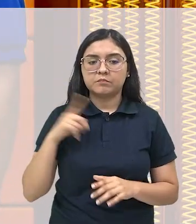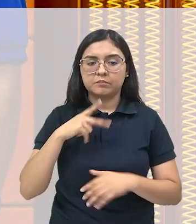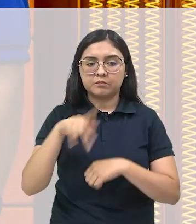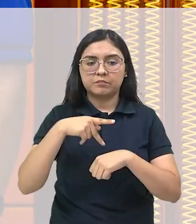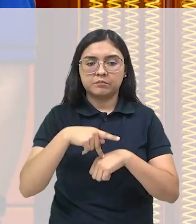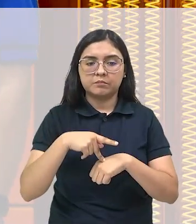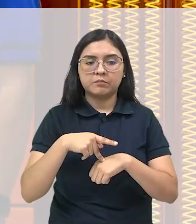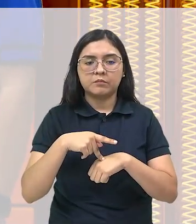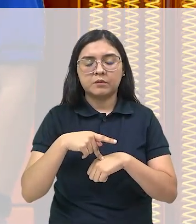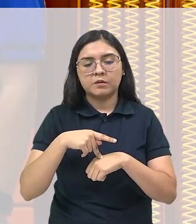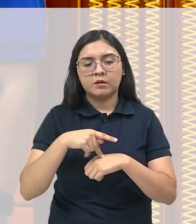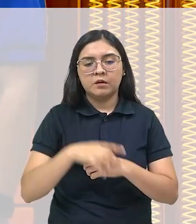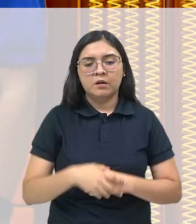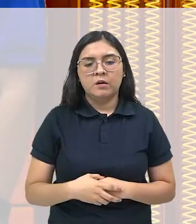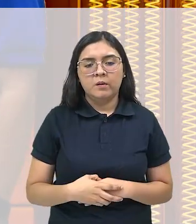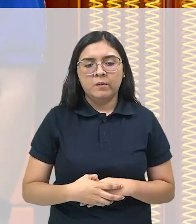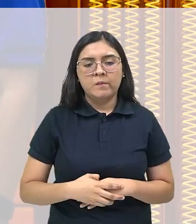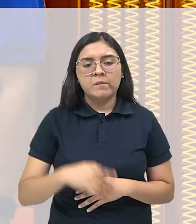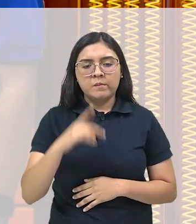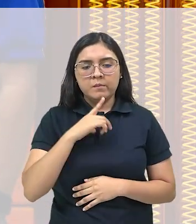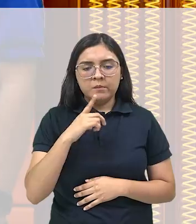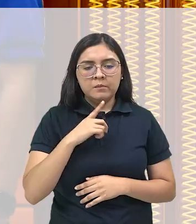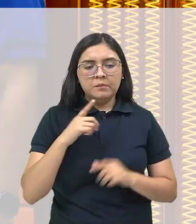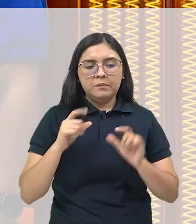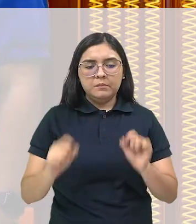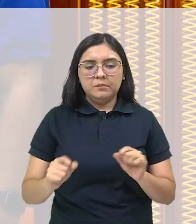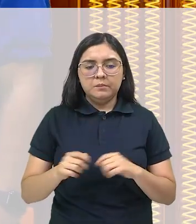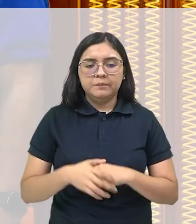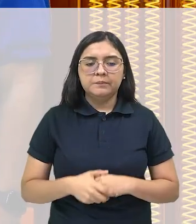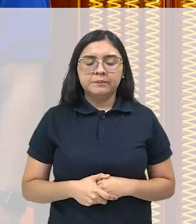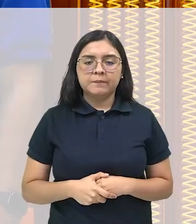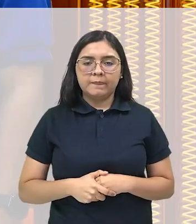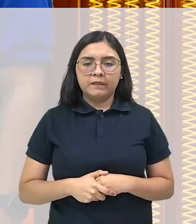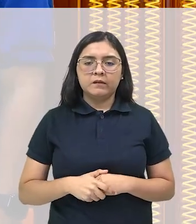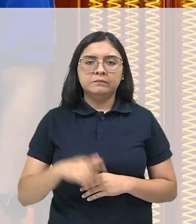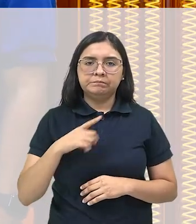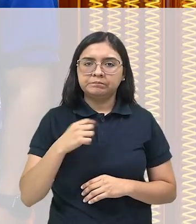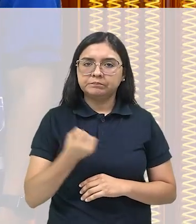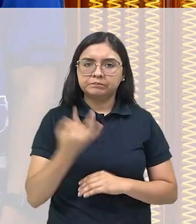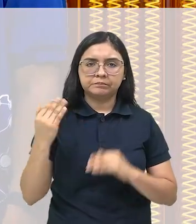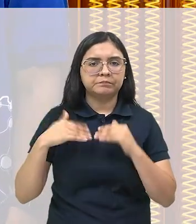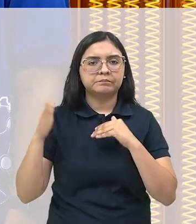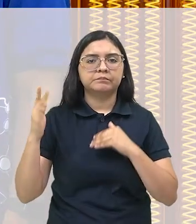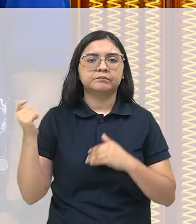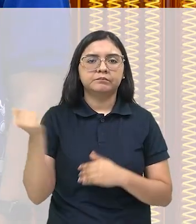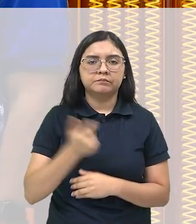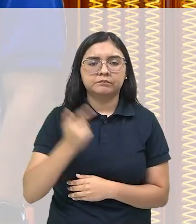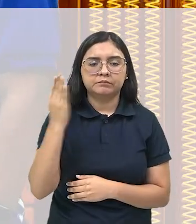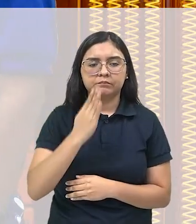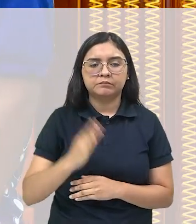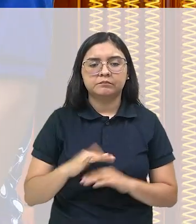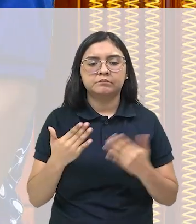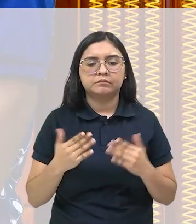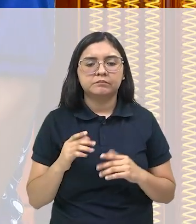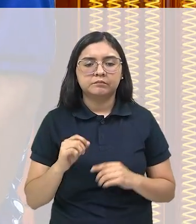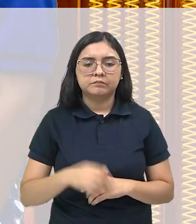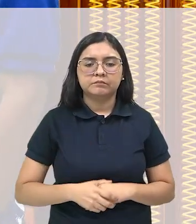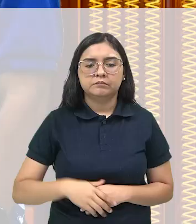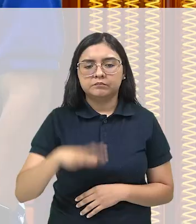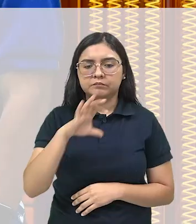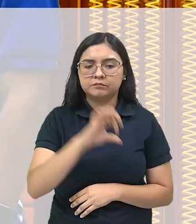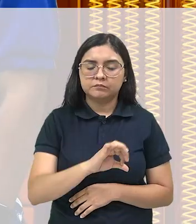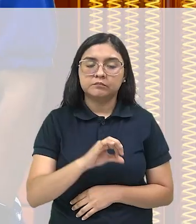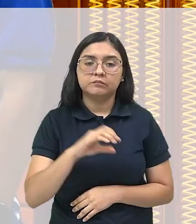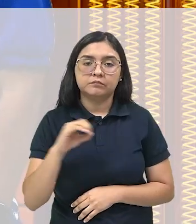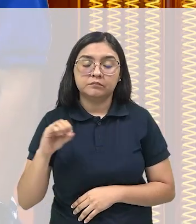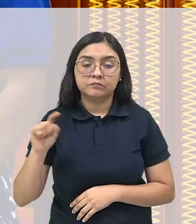têm uma presença muito maior do que no Brasil, por exemplo. A gente tem aí cerca de 900 mil